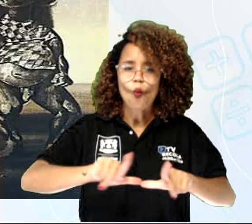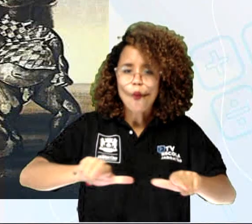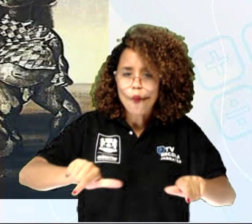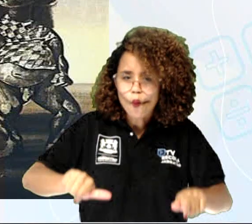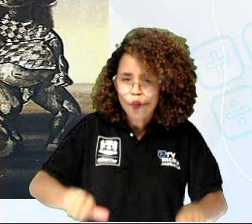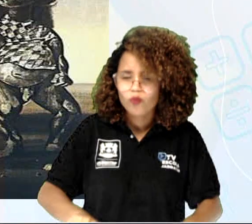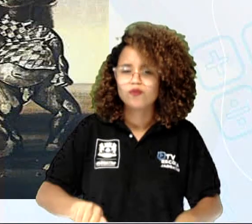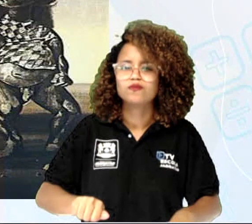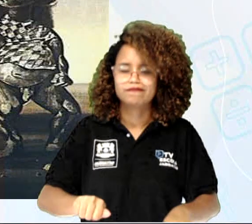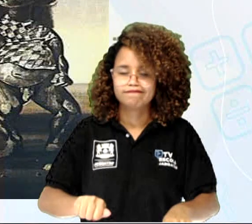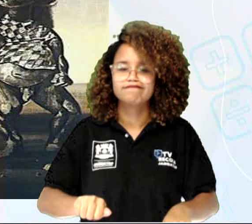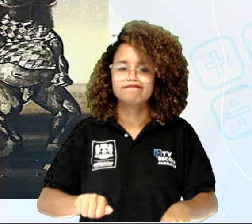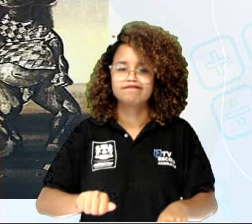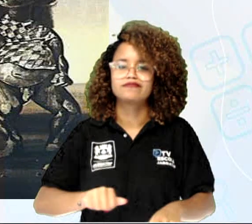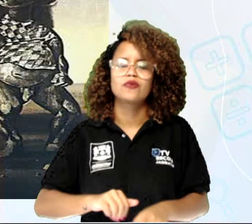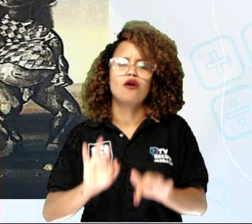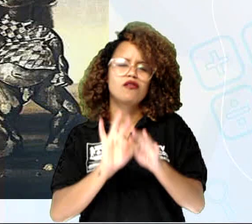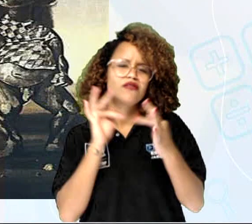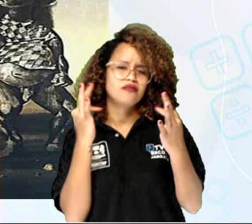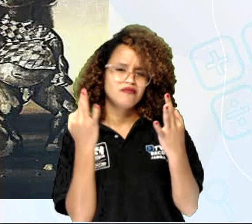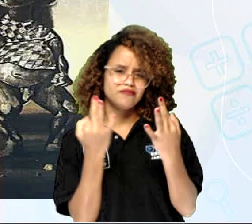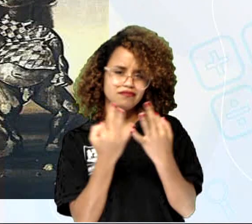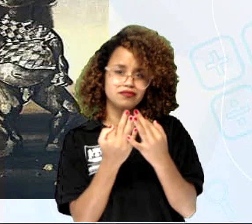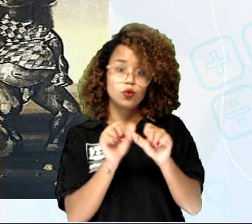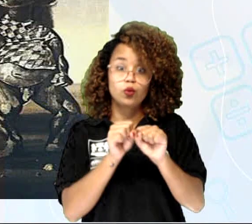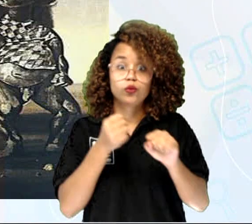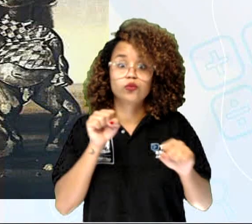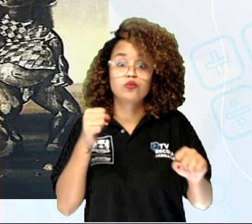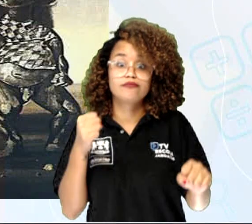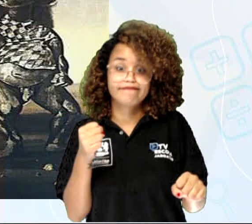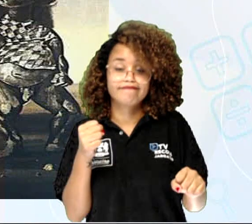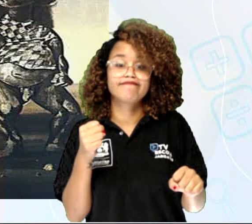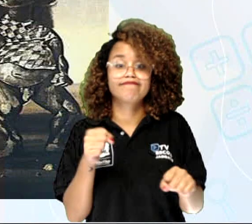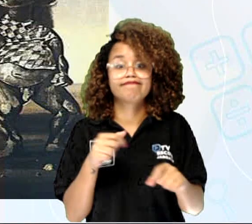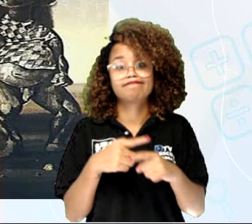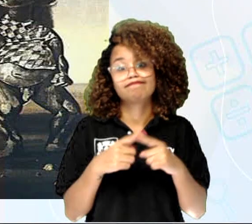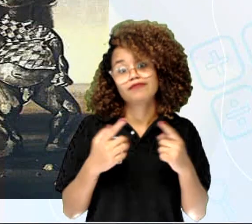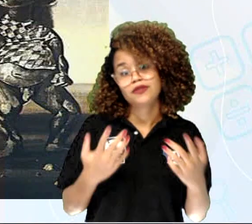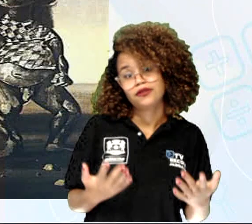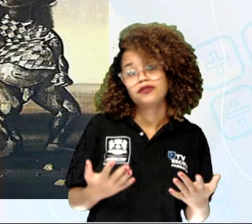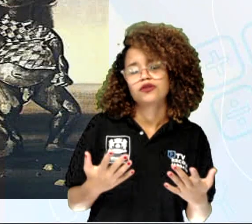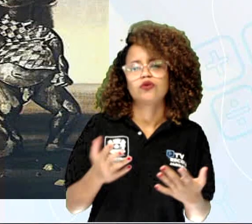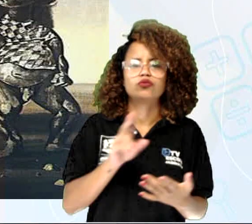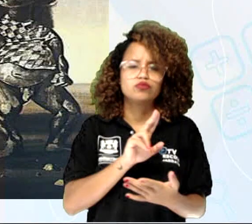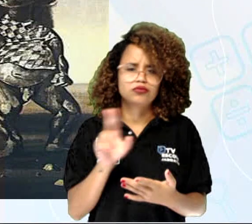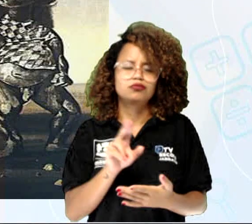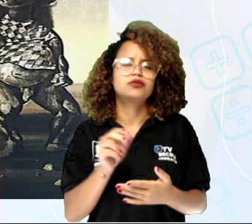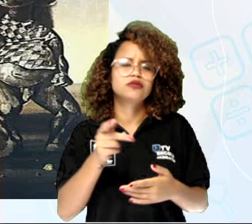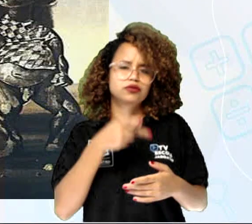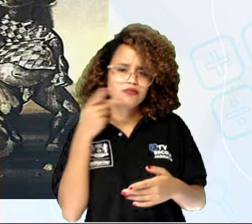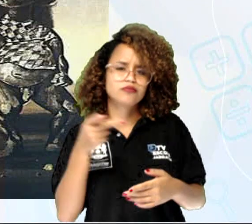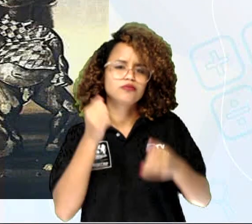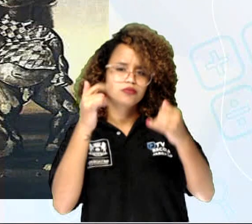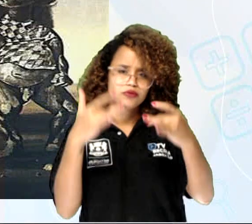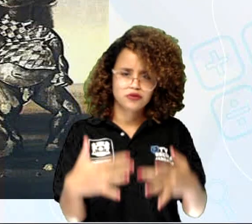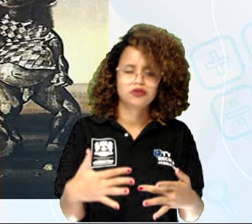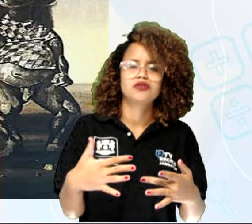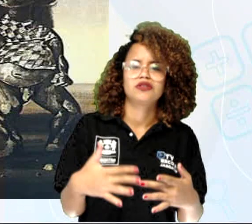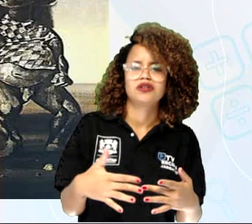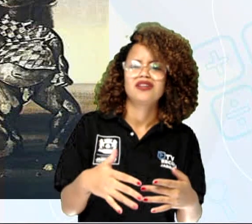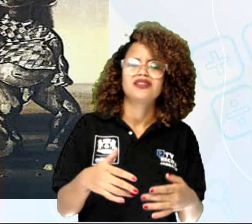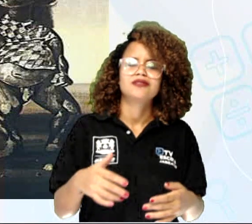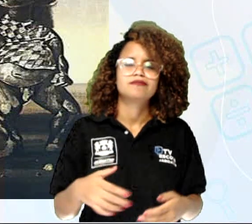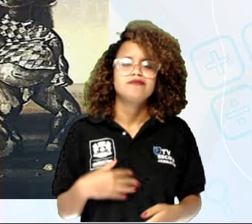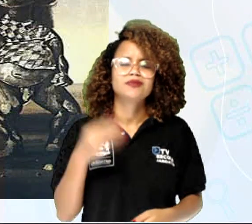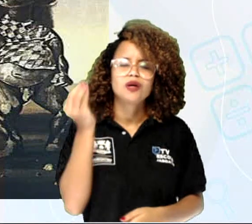no chão, e aí uma família relativamente grande, que como o próprio título diz ali, Retirantes, estava